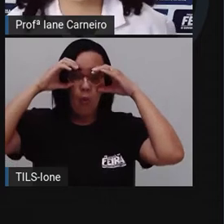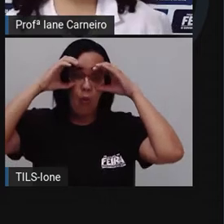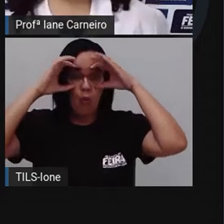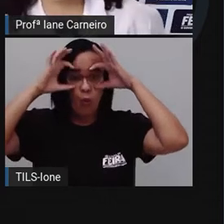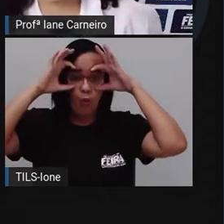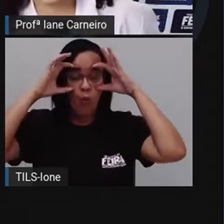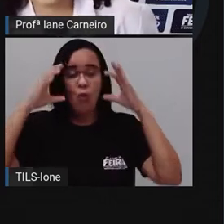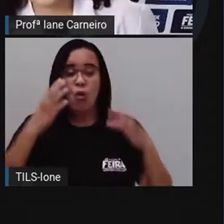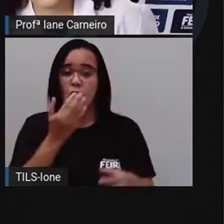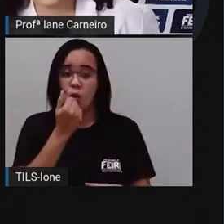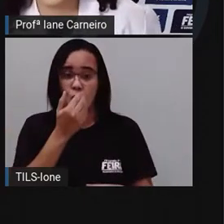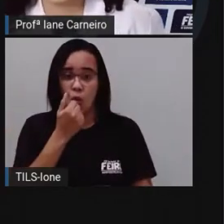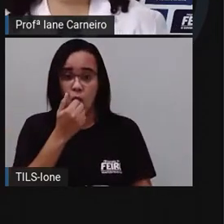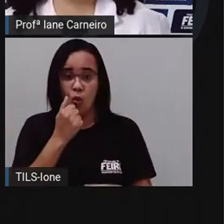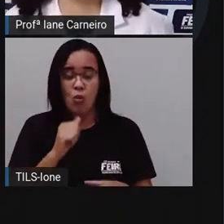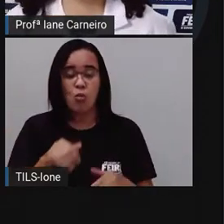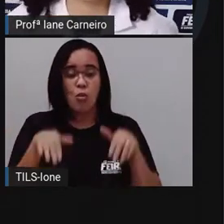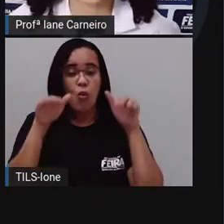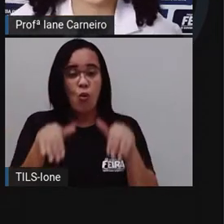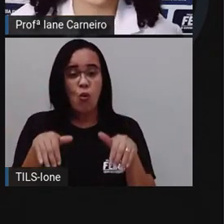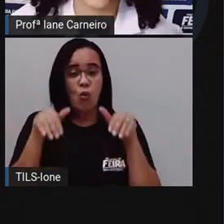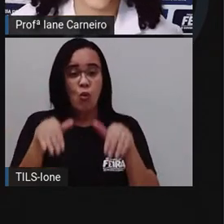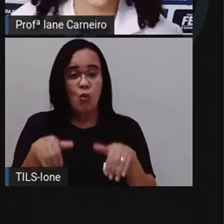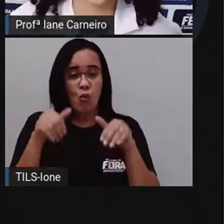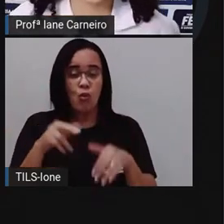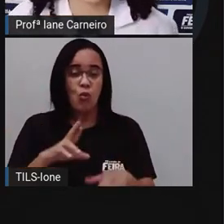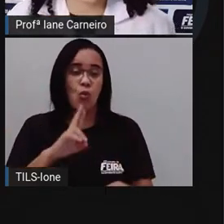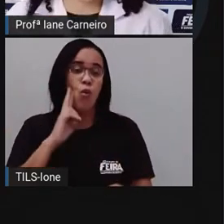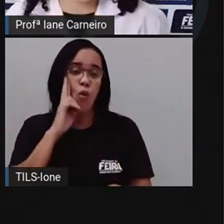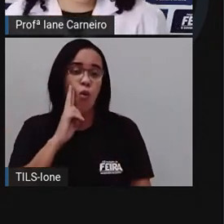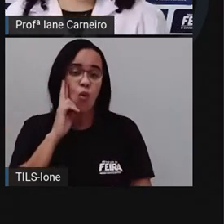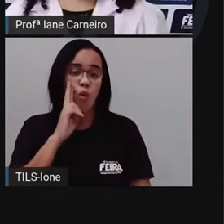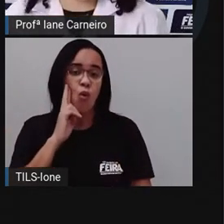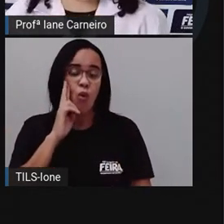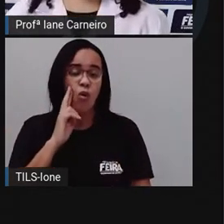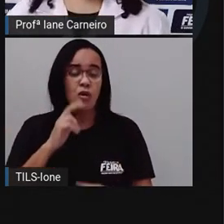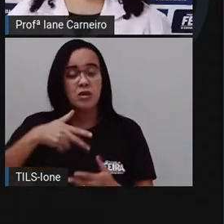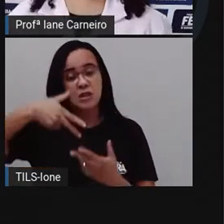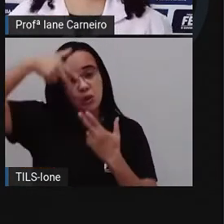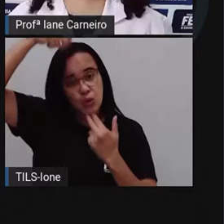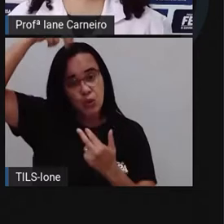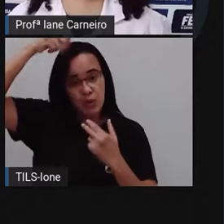canguru cor-de-rosa e um carneiro com casaco.